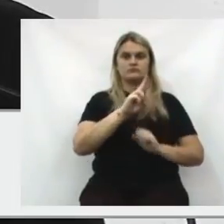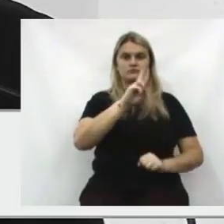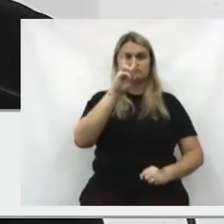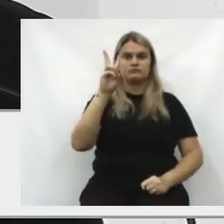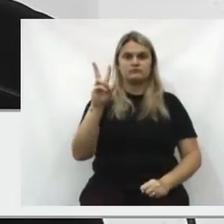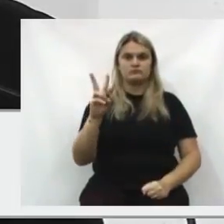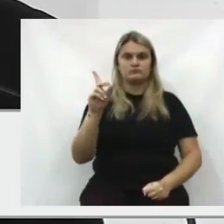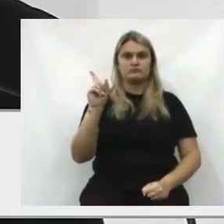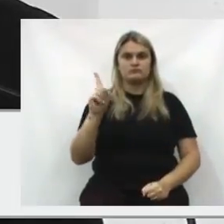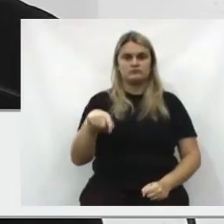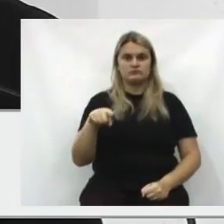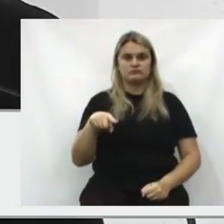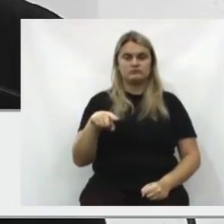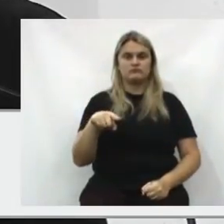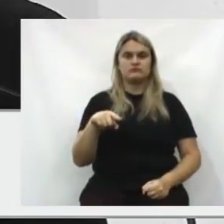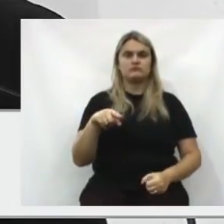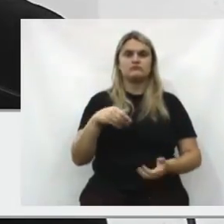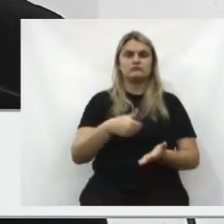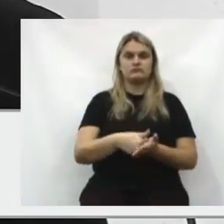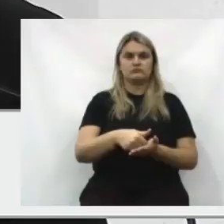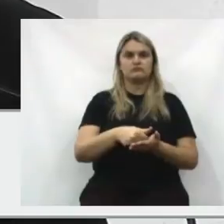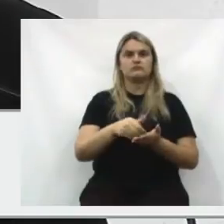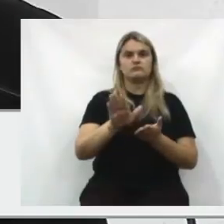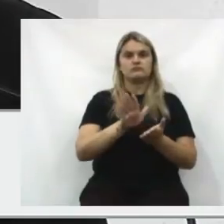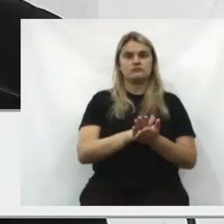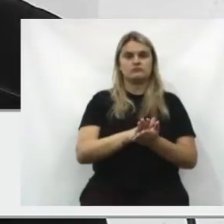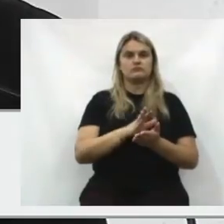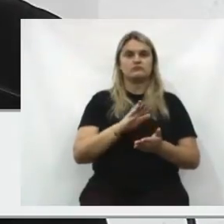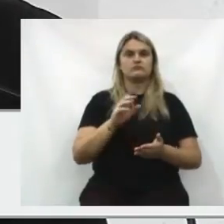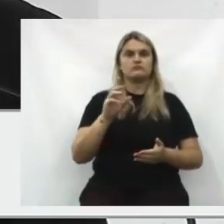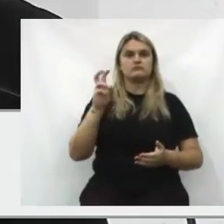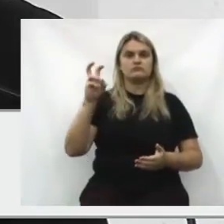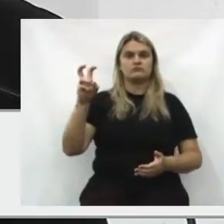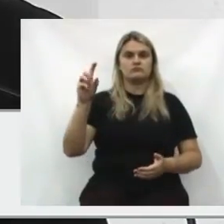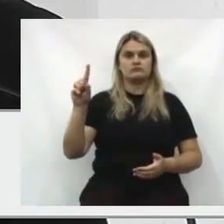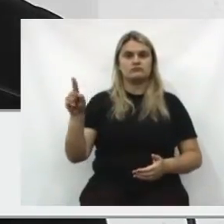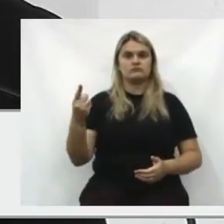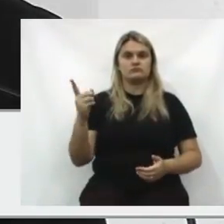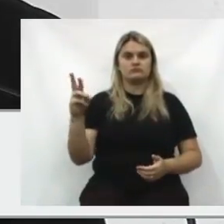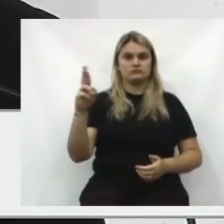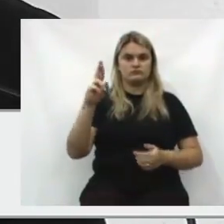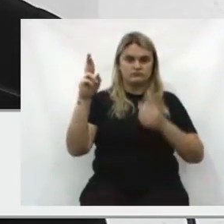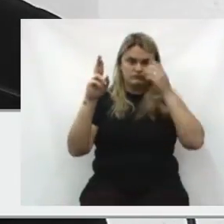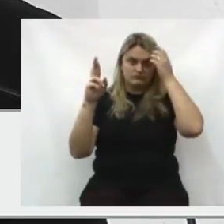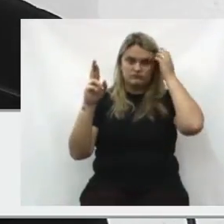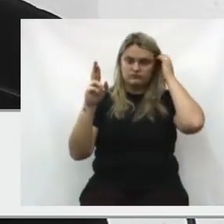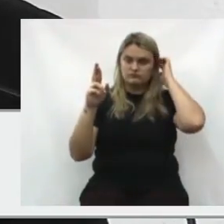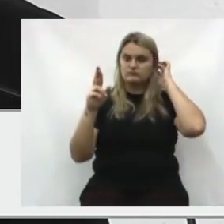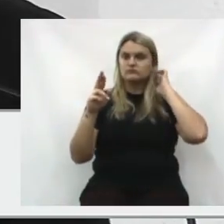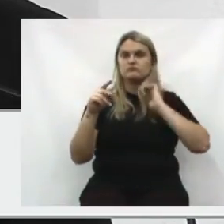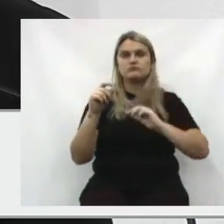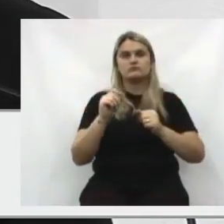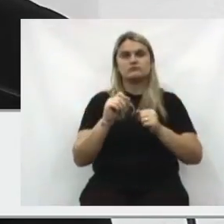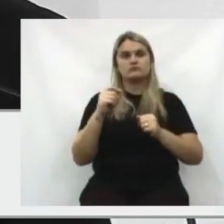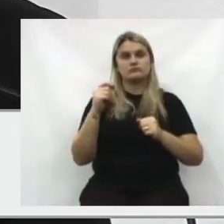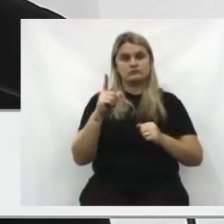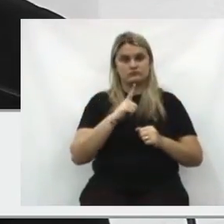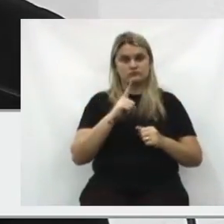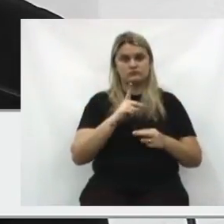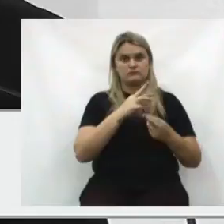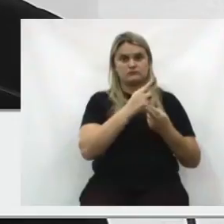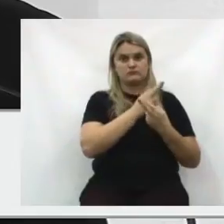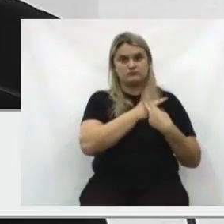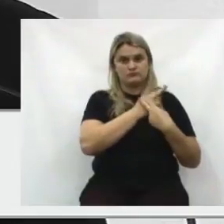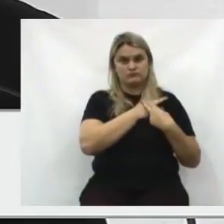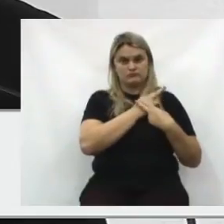Poder Legislativo de União da Vitória estará sujeito a multa no importe de R$ 5.000, sem